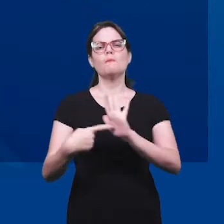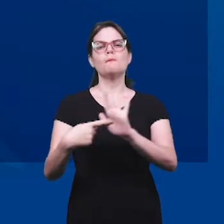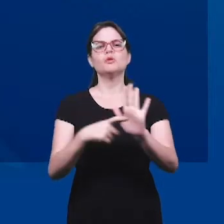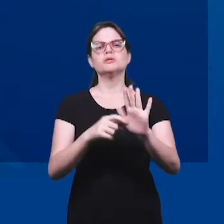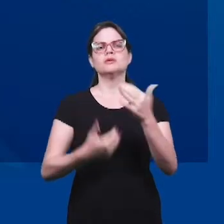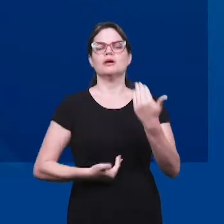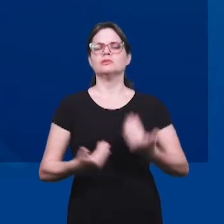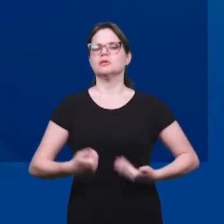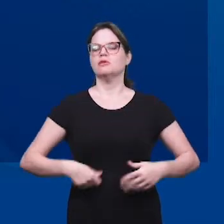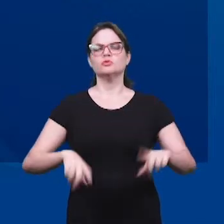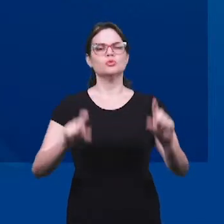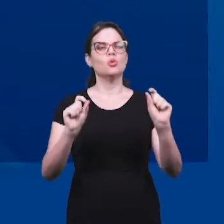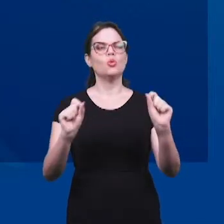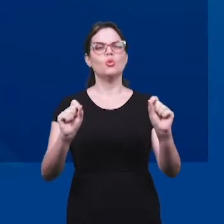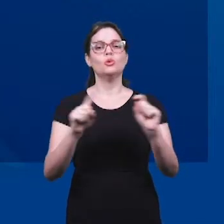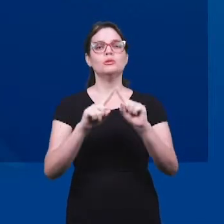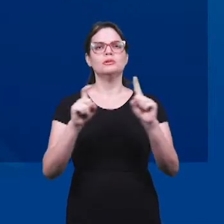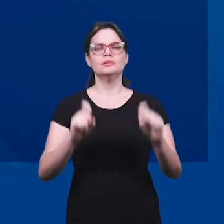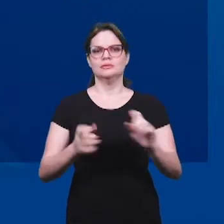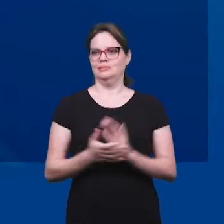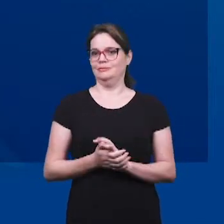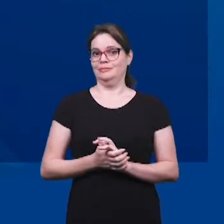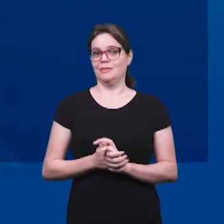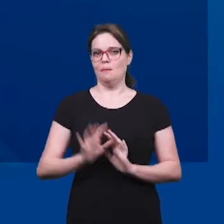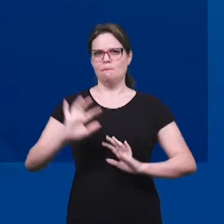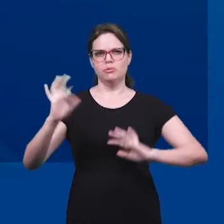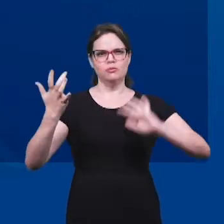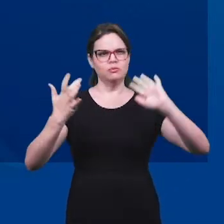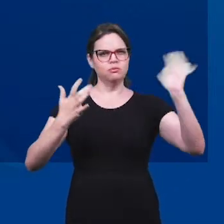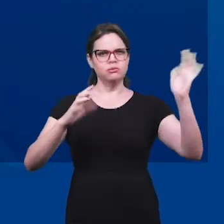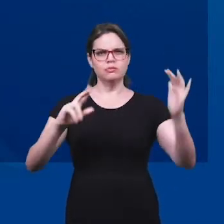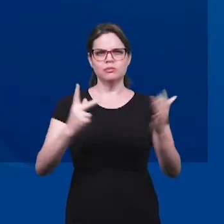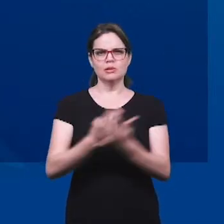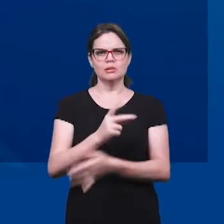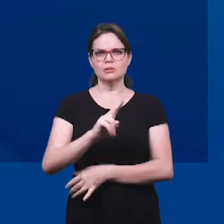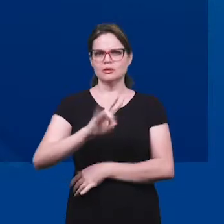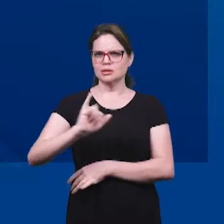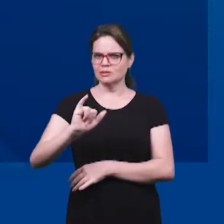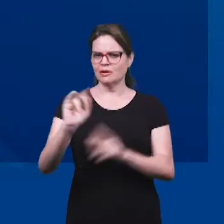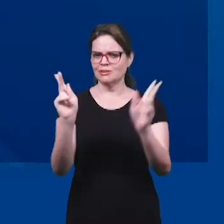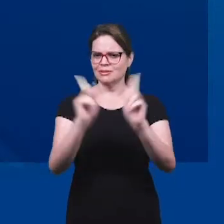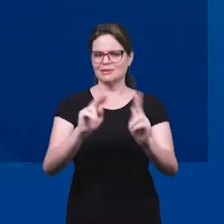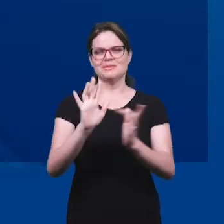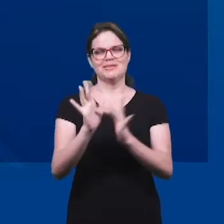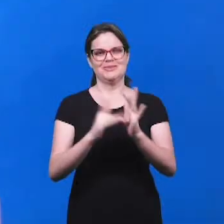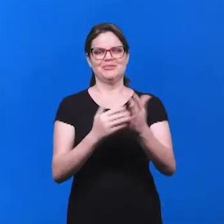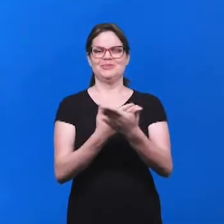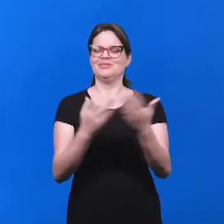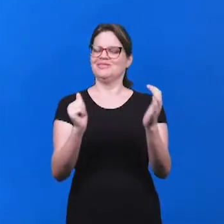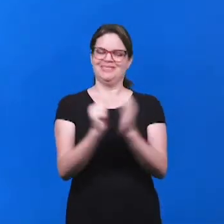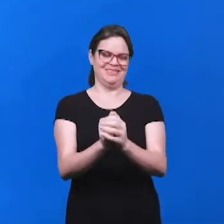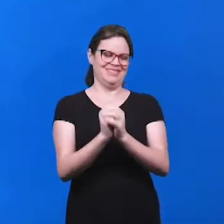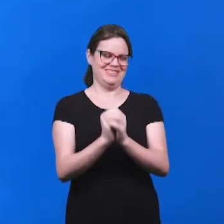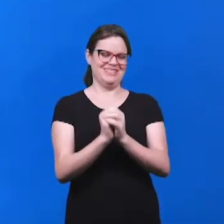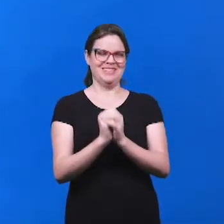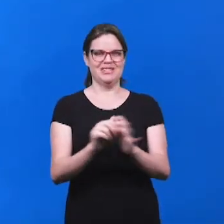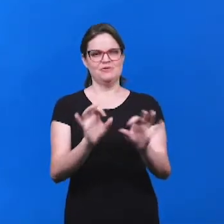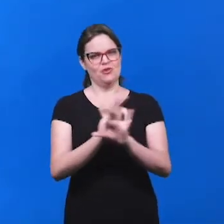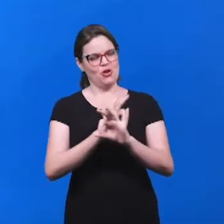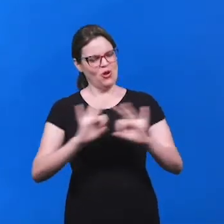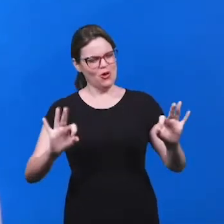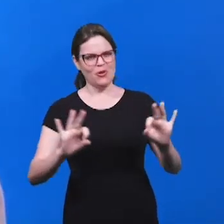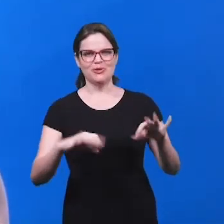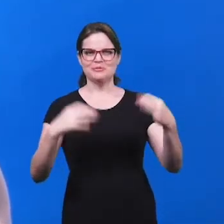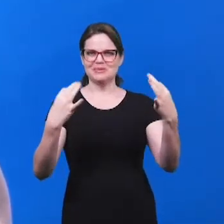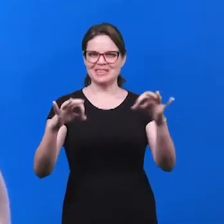aos seus servos? As coisas que vão acontecer, a paz de Jesus. Amém. Muito bem, André, foi isso